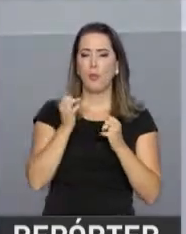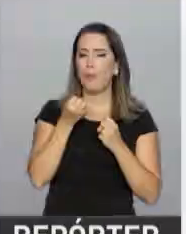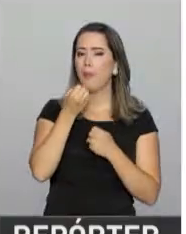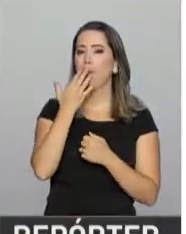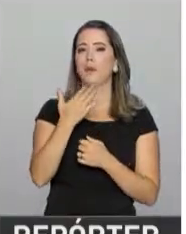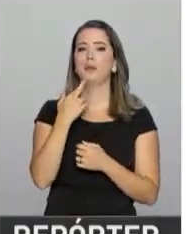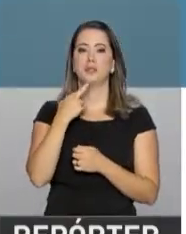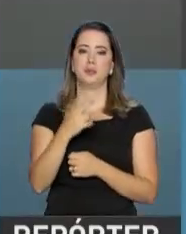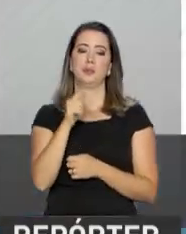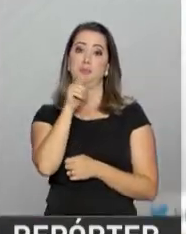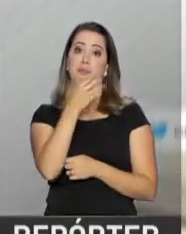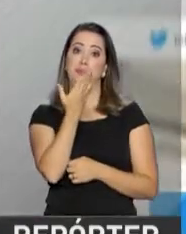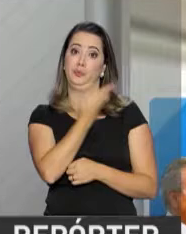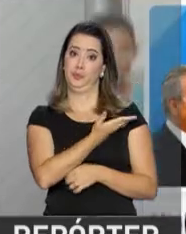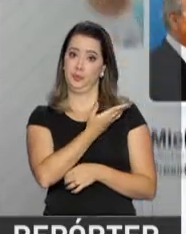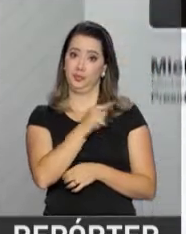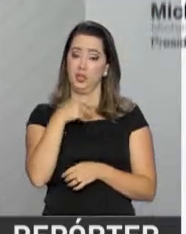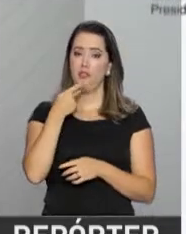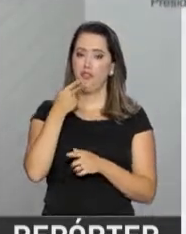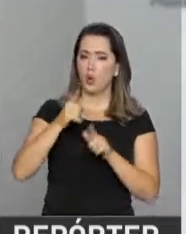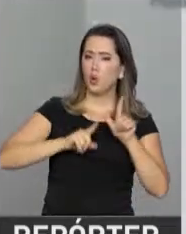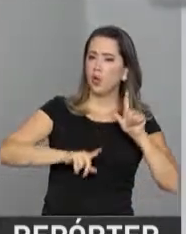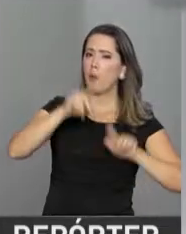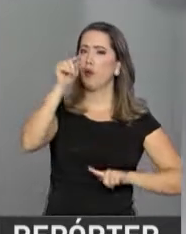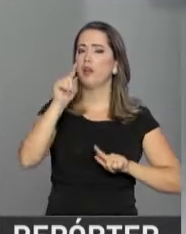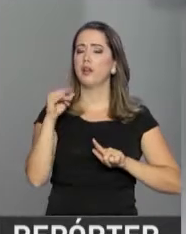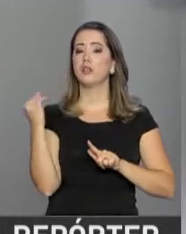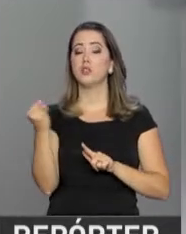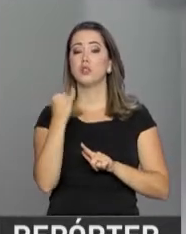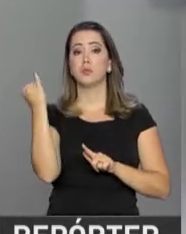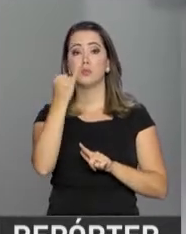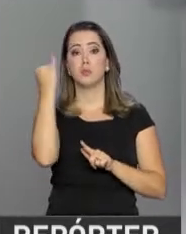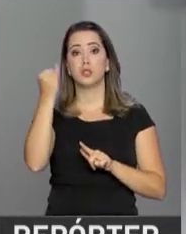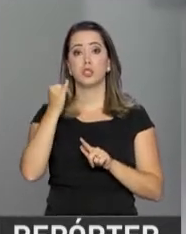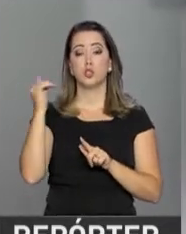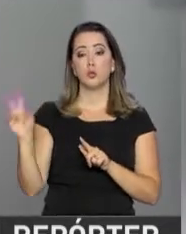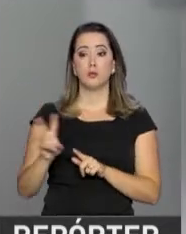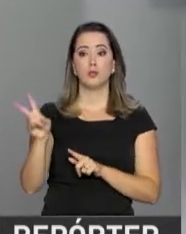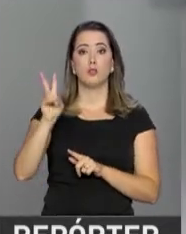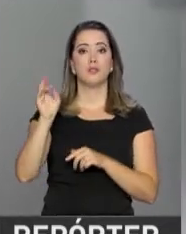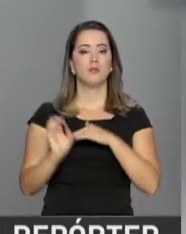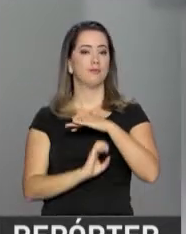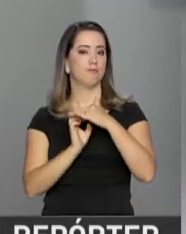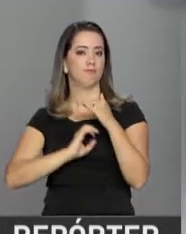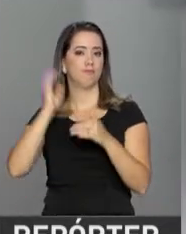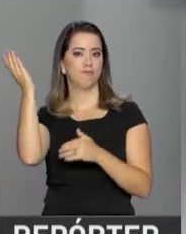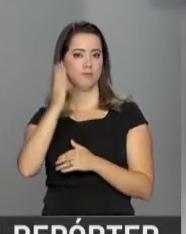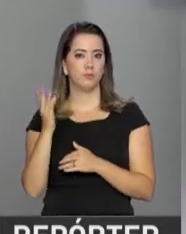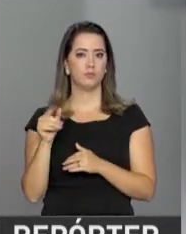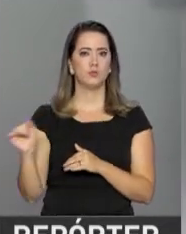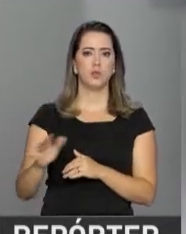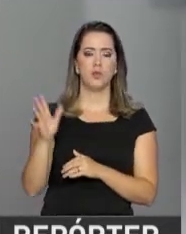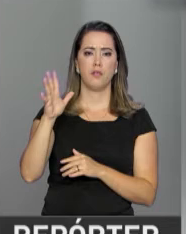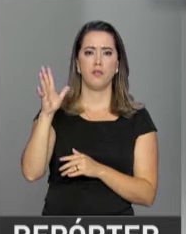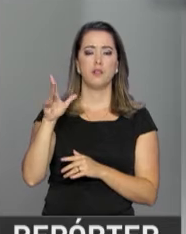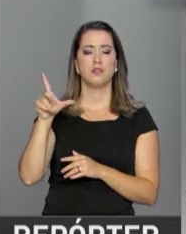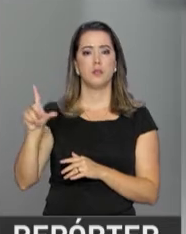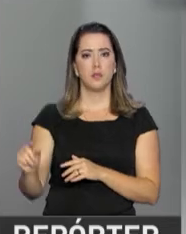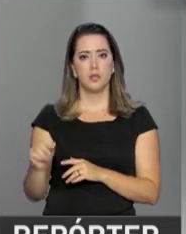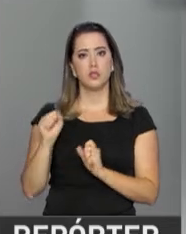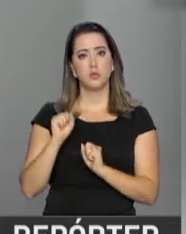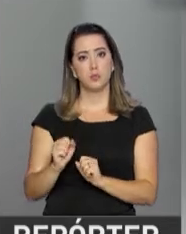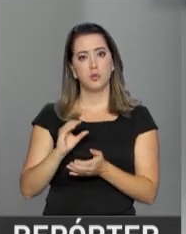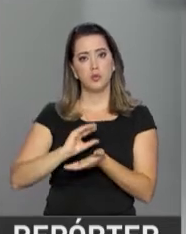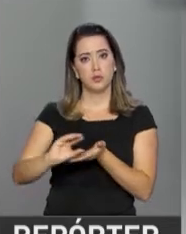que o recorde significa a valorização das empresas no brasil e que com a inflação baixa os empresários podem investir